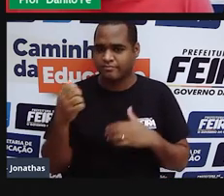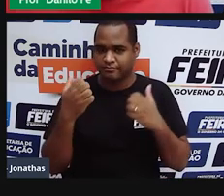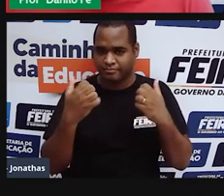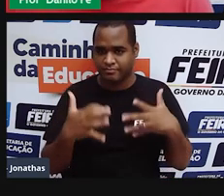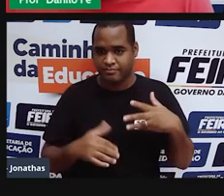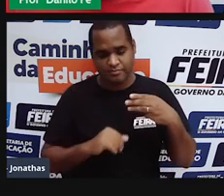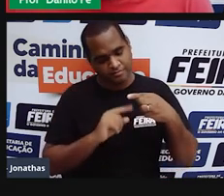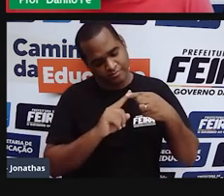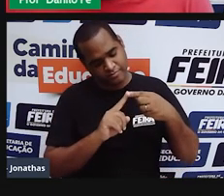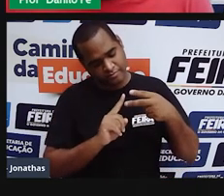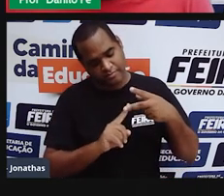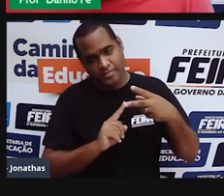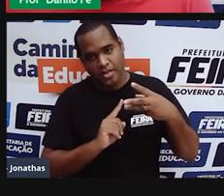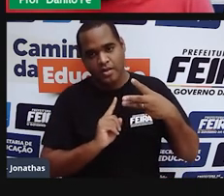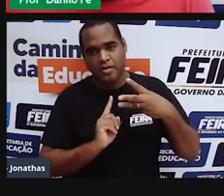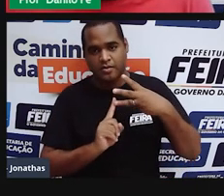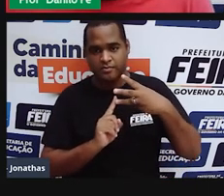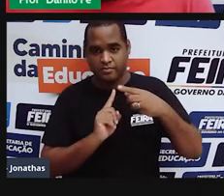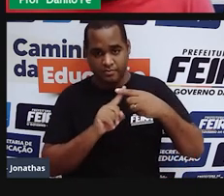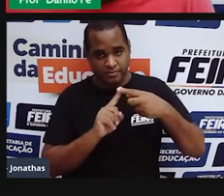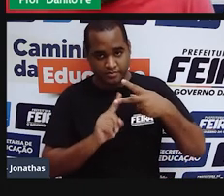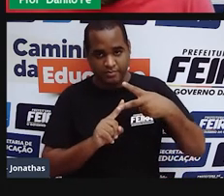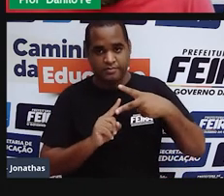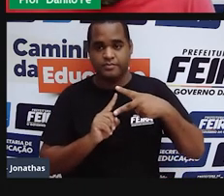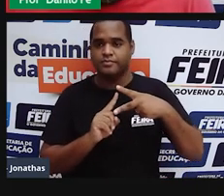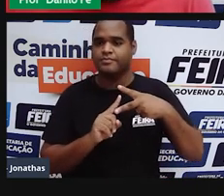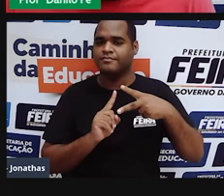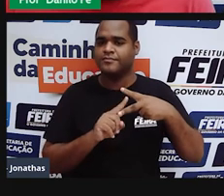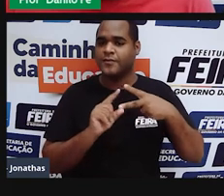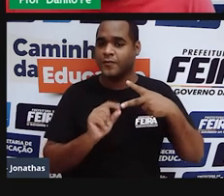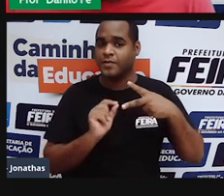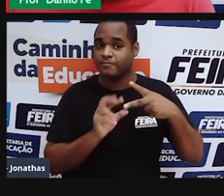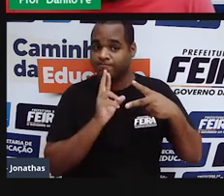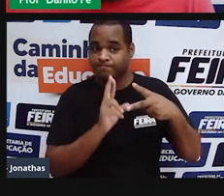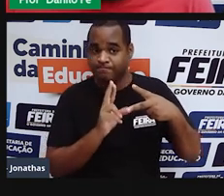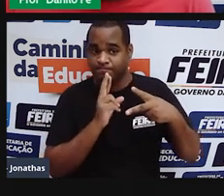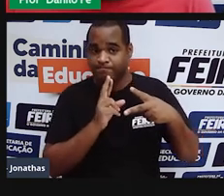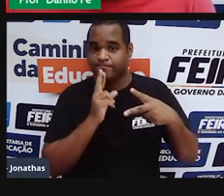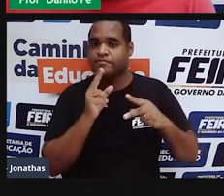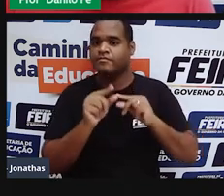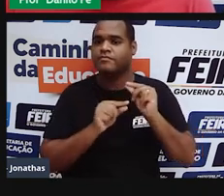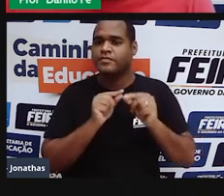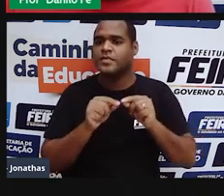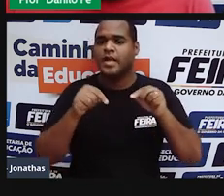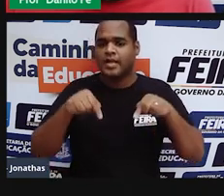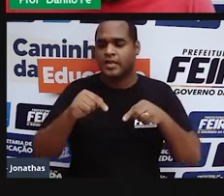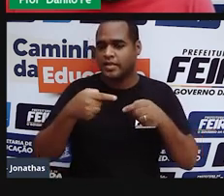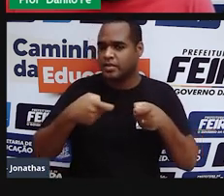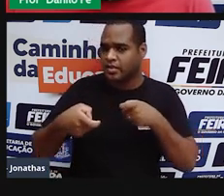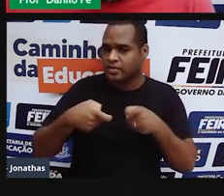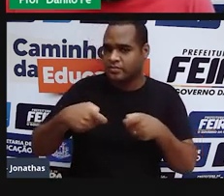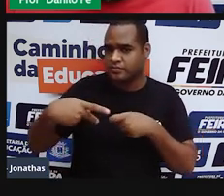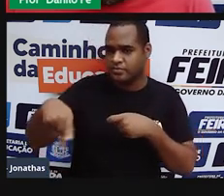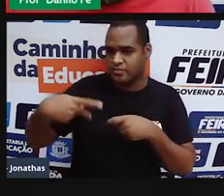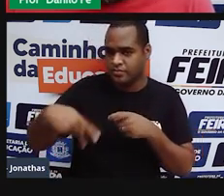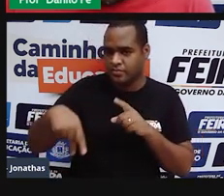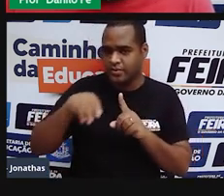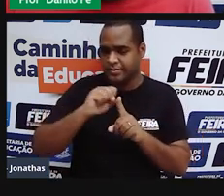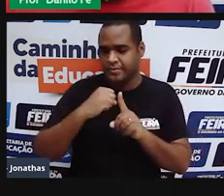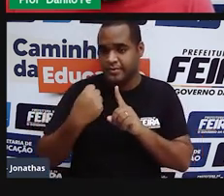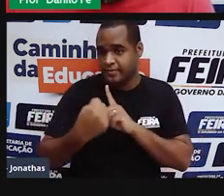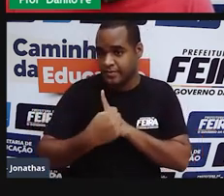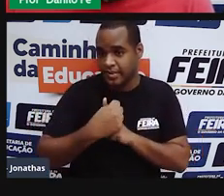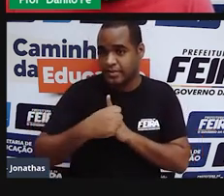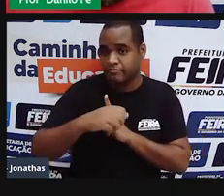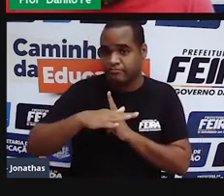eu tenho algumas e e vai poder no caderno Quais as consequências da Guerra do